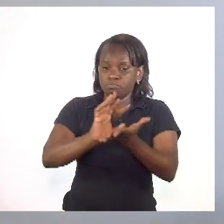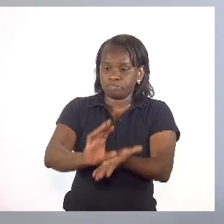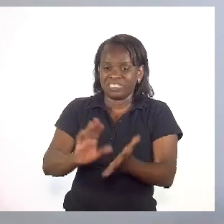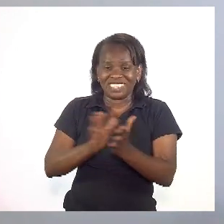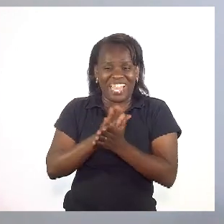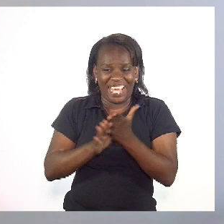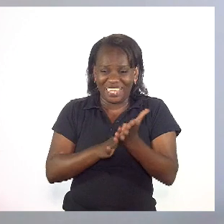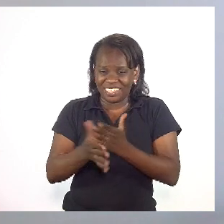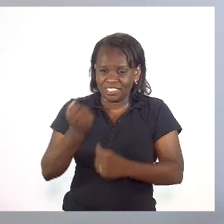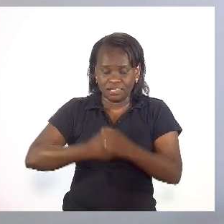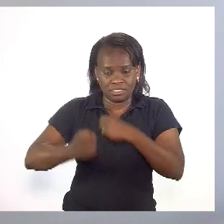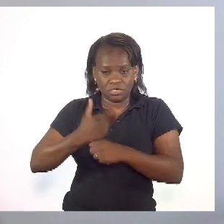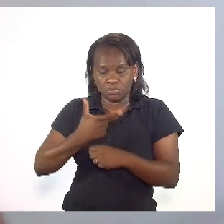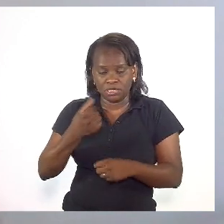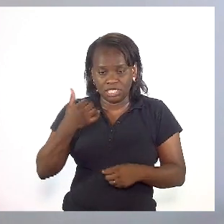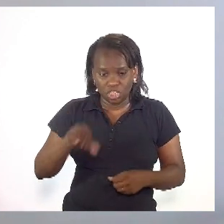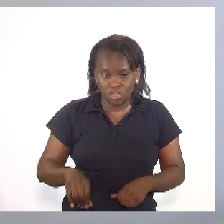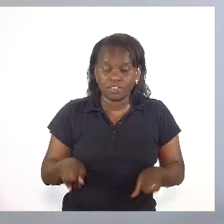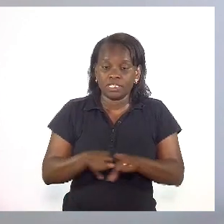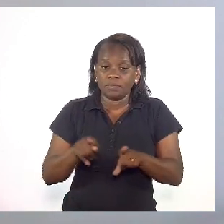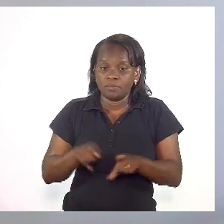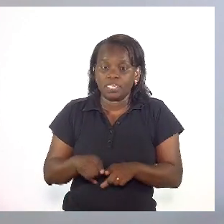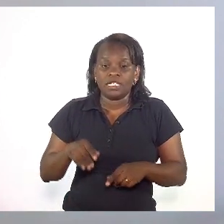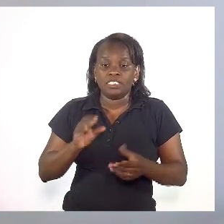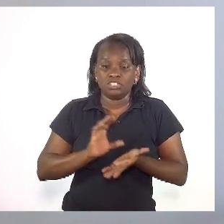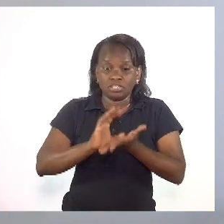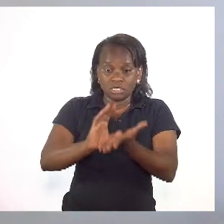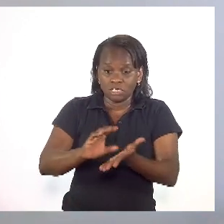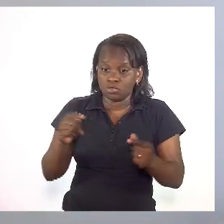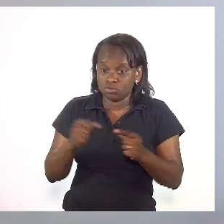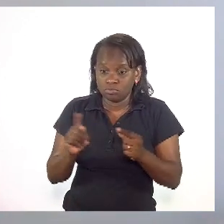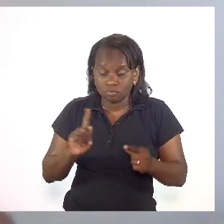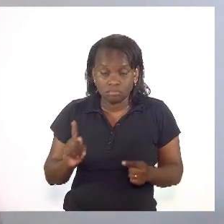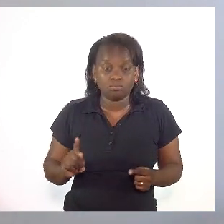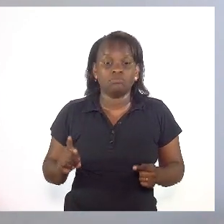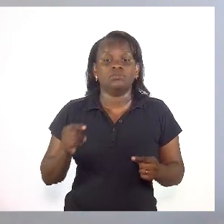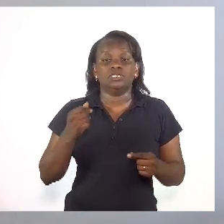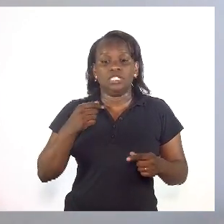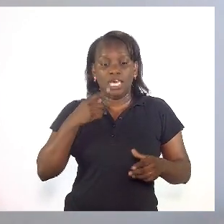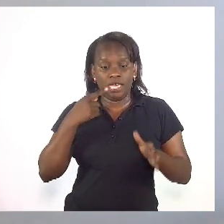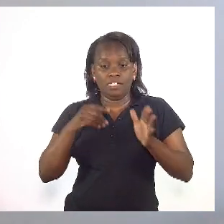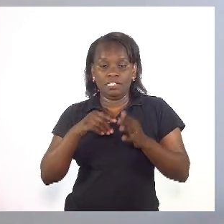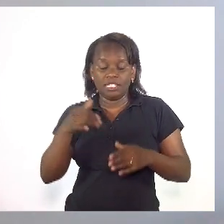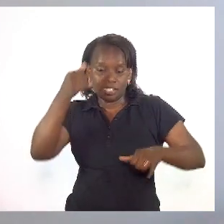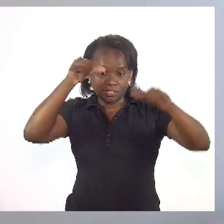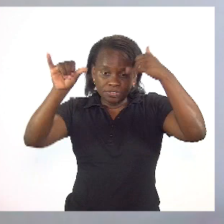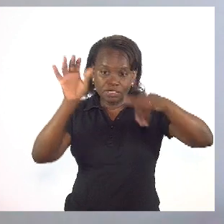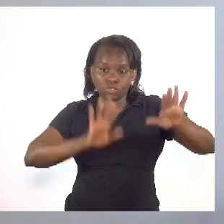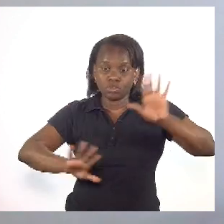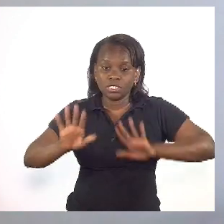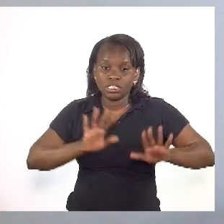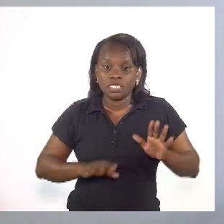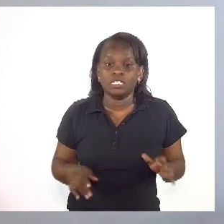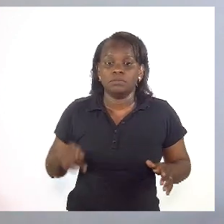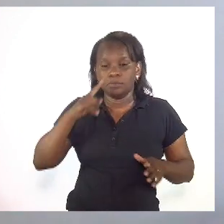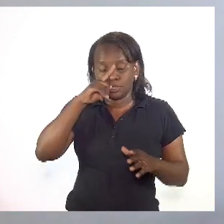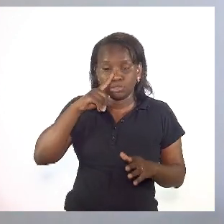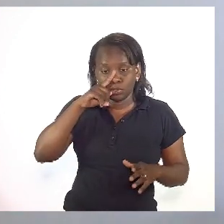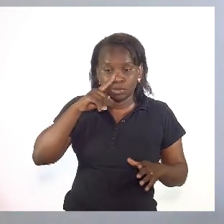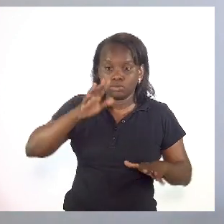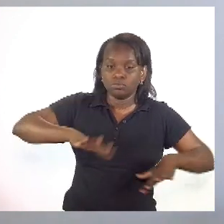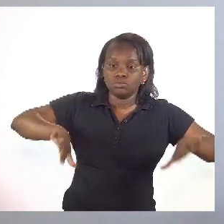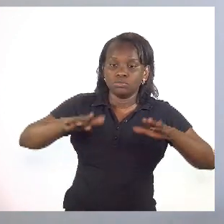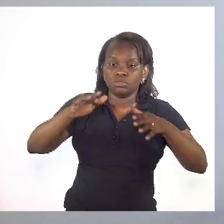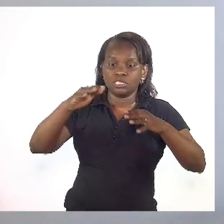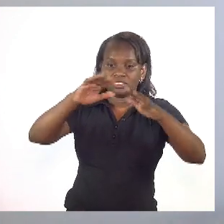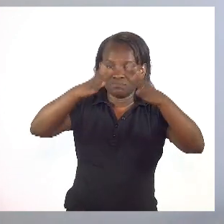em 2019. A não aplicação de recursos destinados à prevenção e mitigação de riscos geotécnicos no estado do